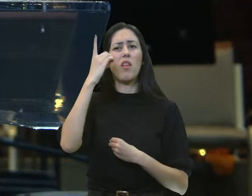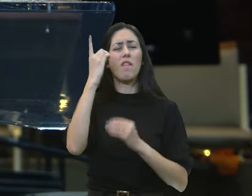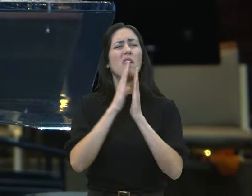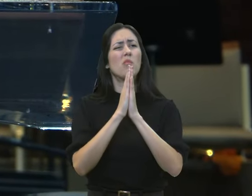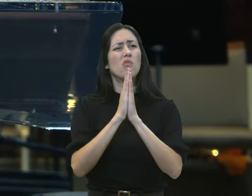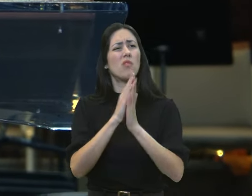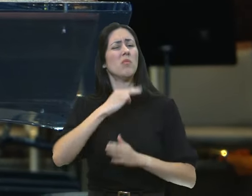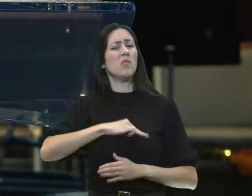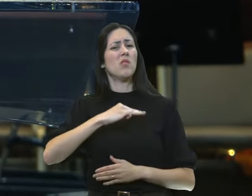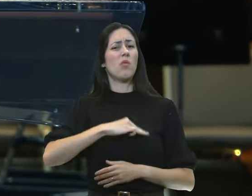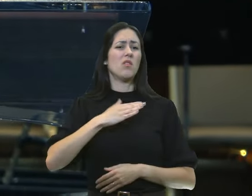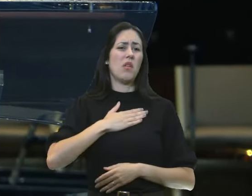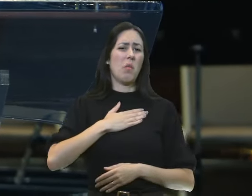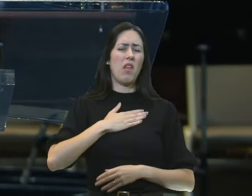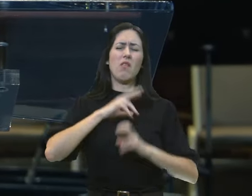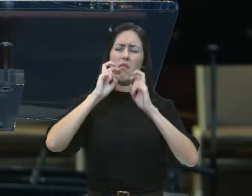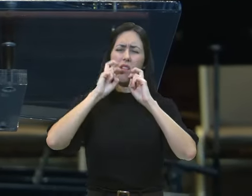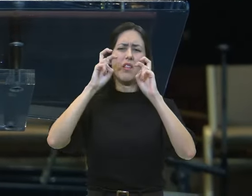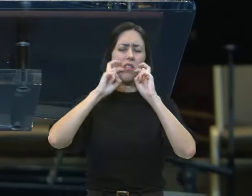mim.